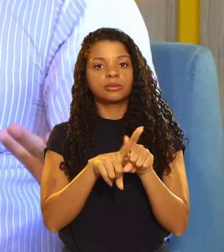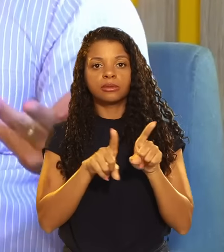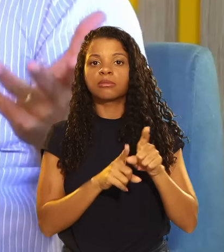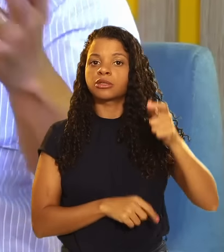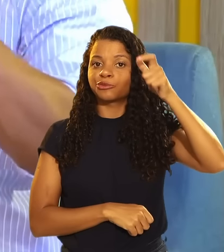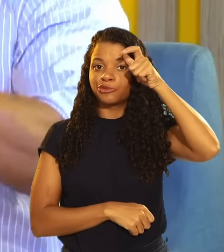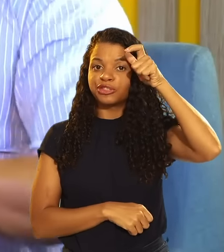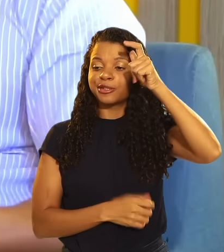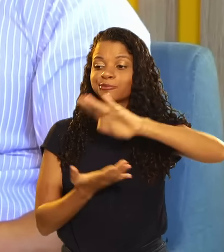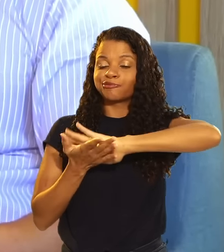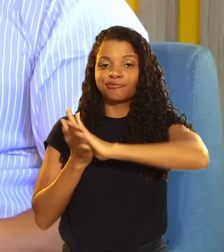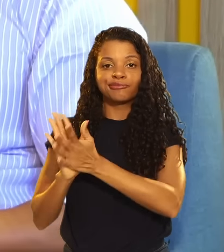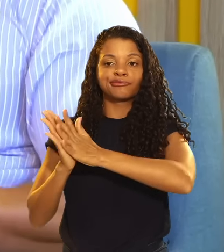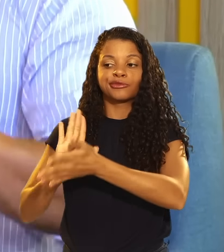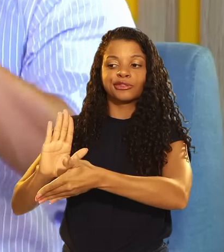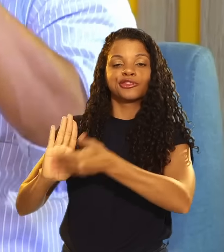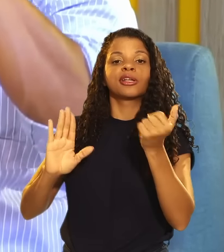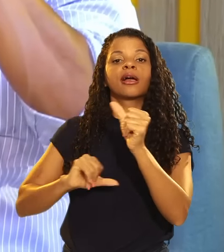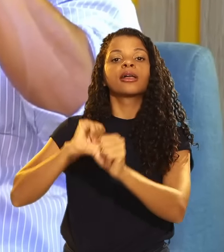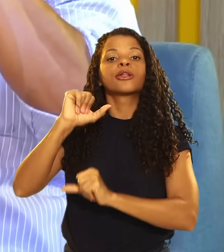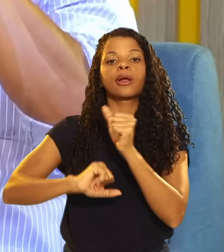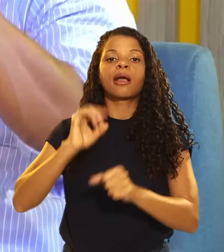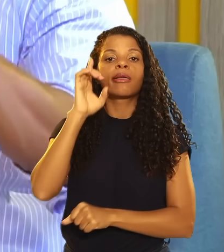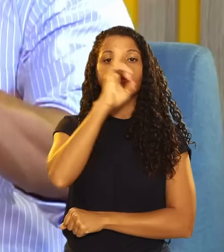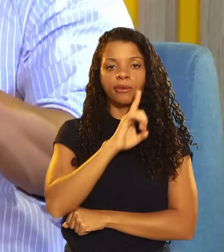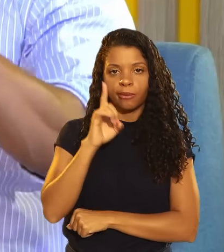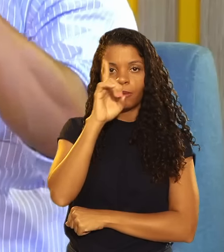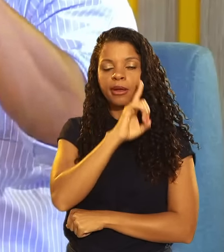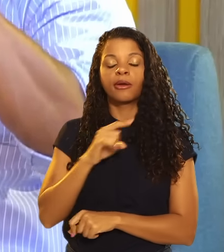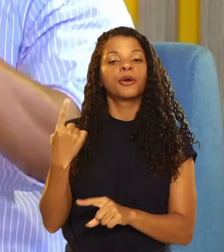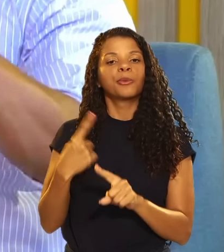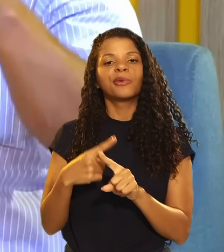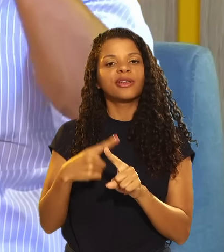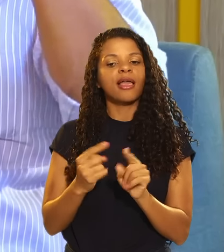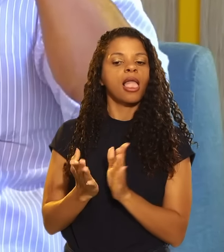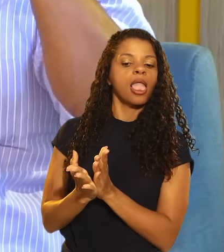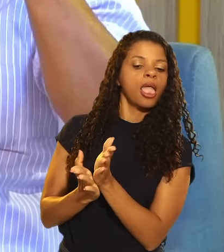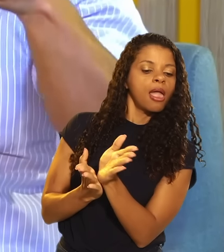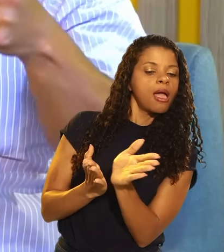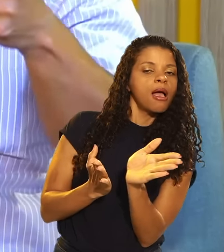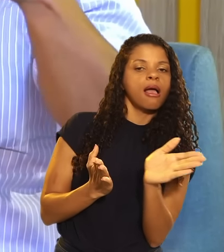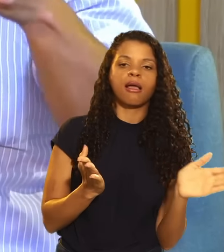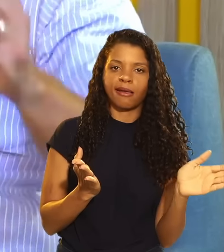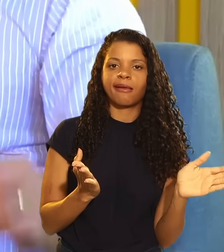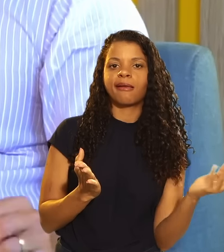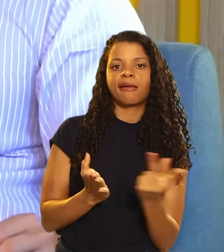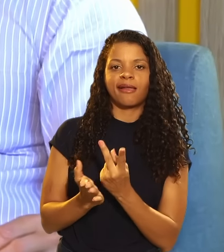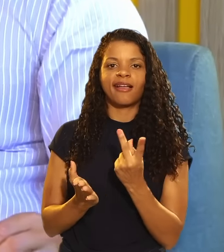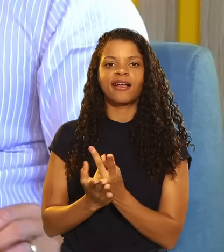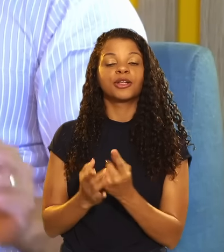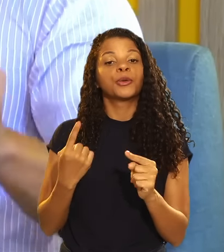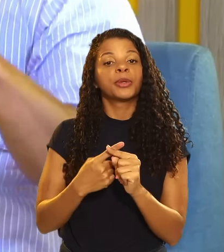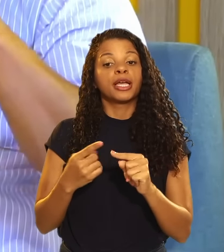o sábado, desvirtuando para o domingo, porque o objetivo é desviar o foco, porque justamente esses 4 primeiros